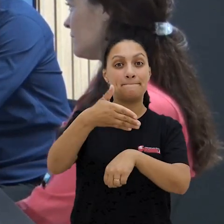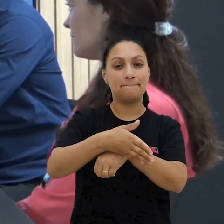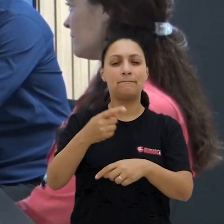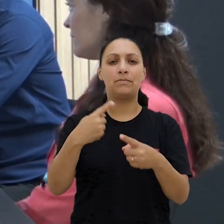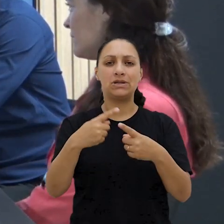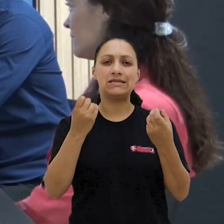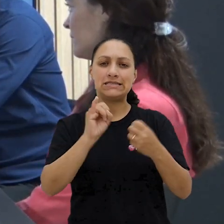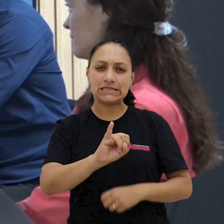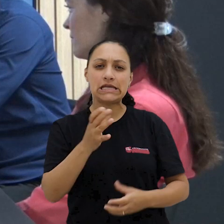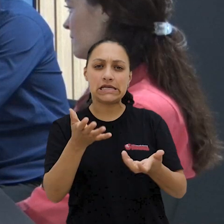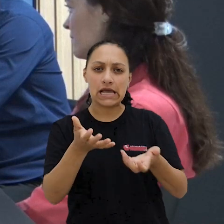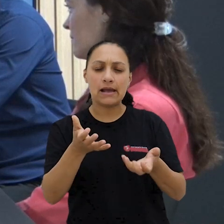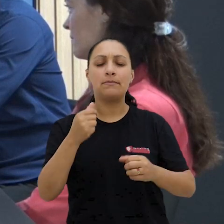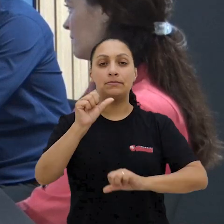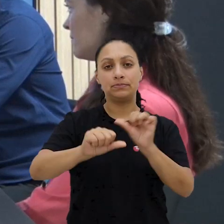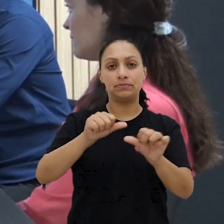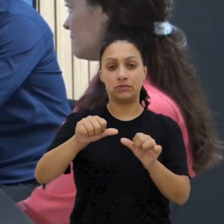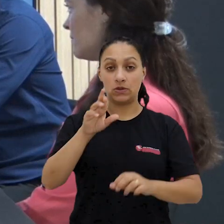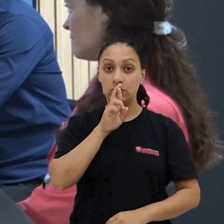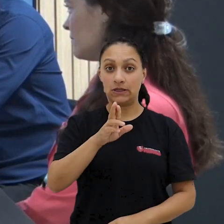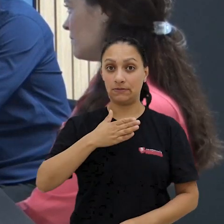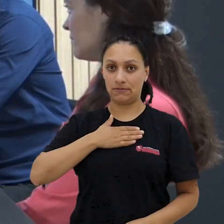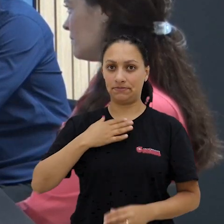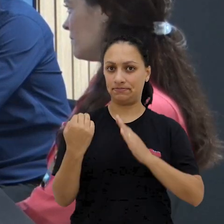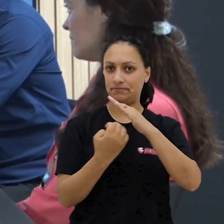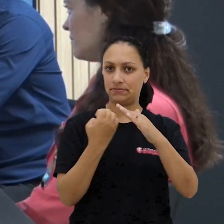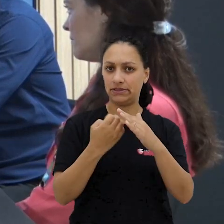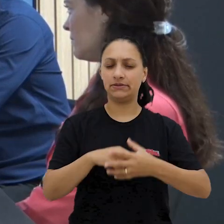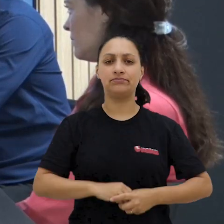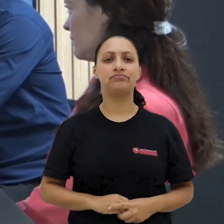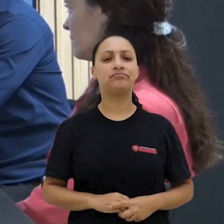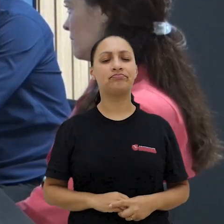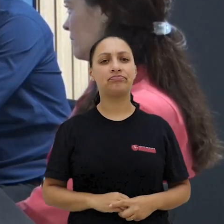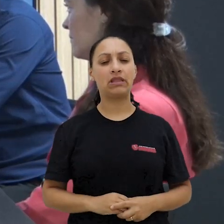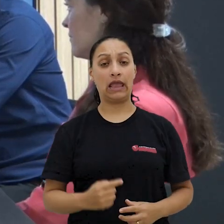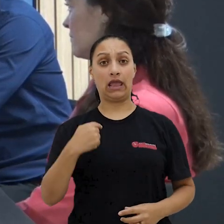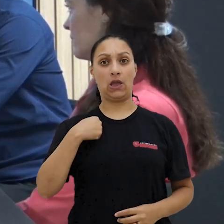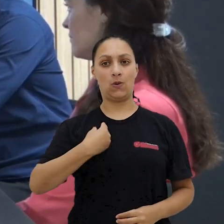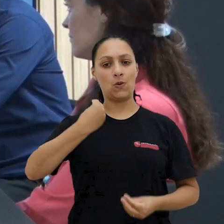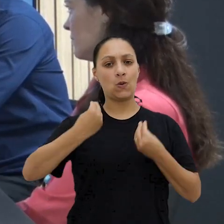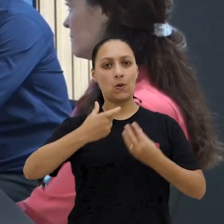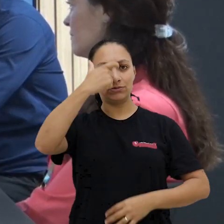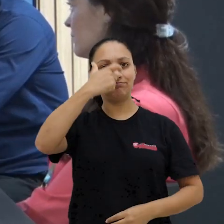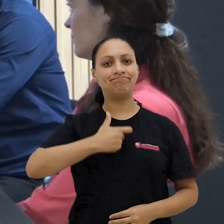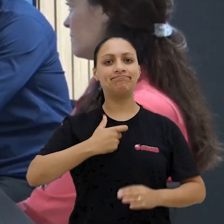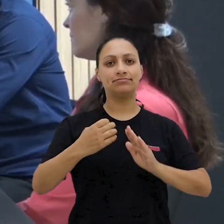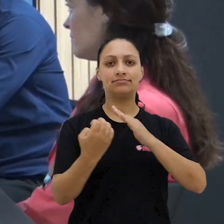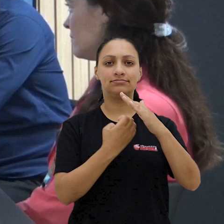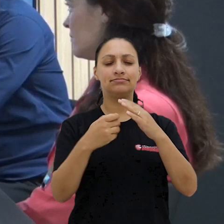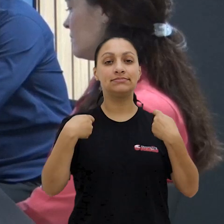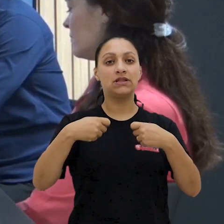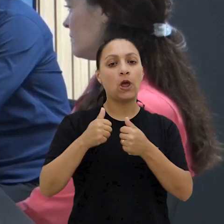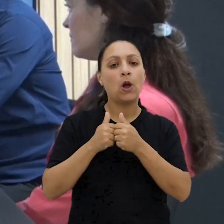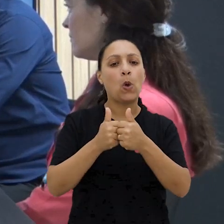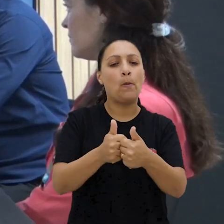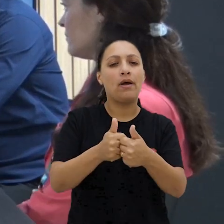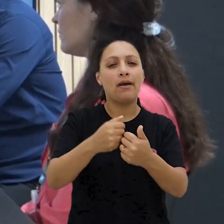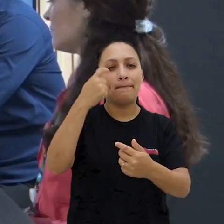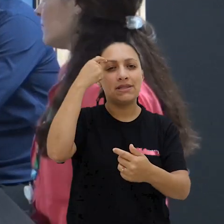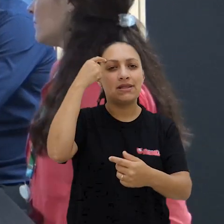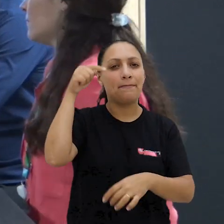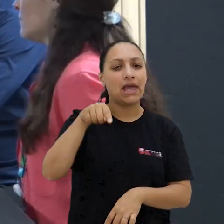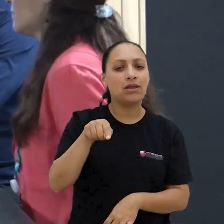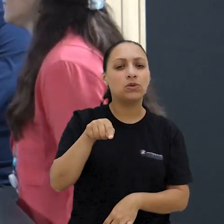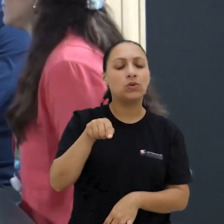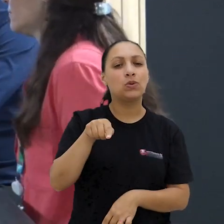ter uma mudança daqui a pouco do resultado da minha empresa, eu como empresa preciso acompanhar esse raciocínio.